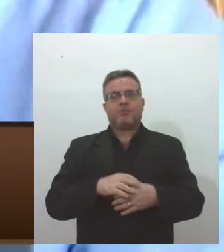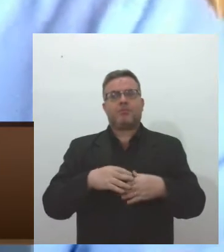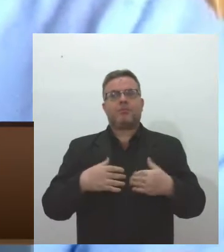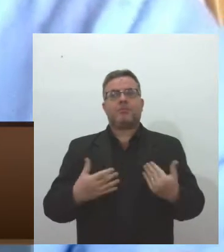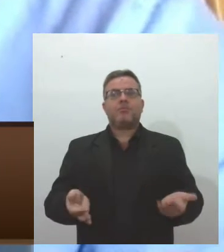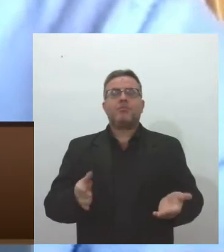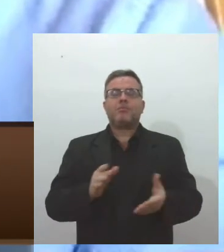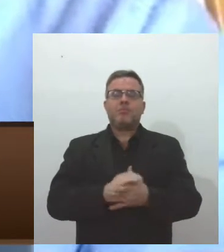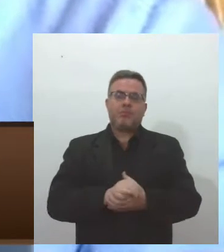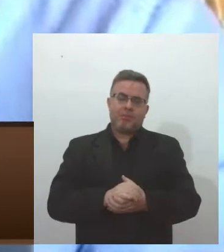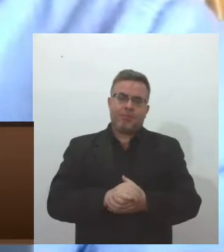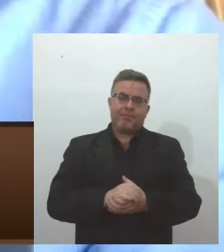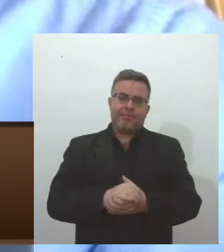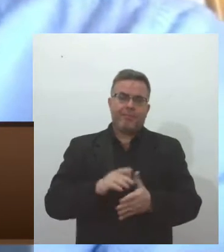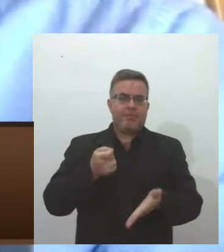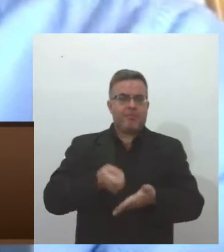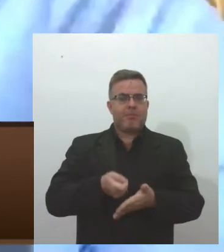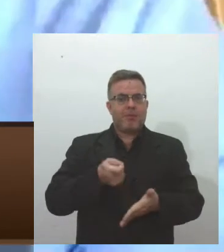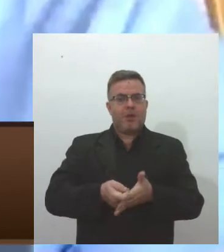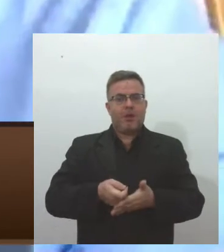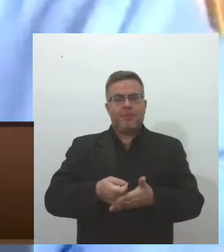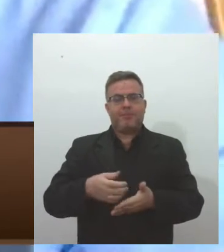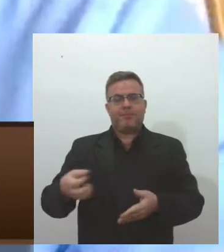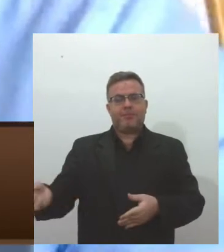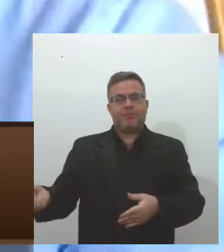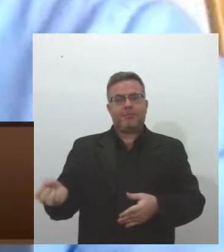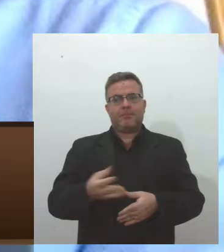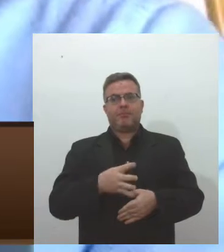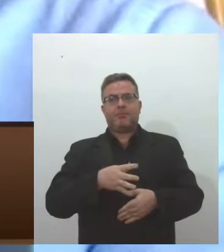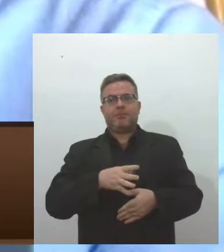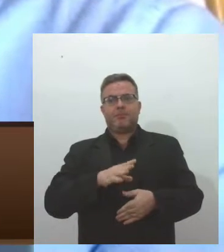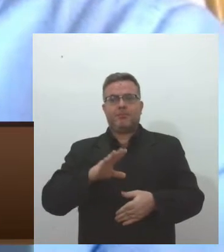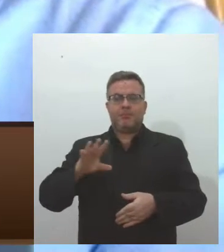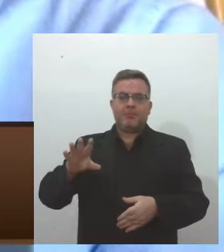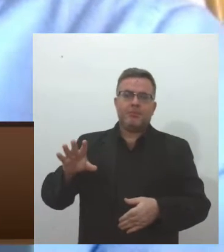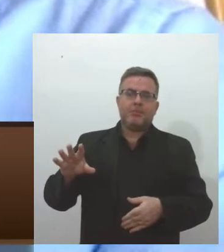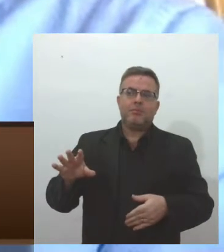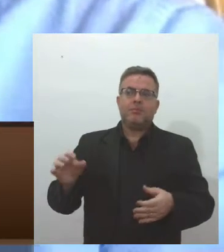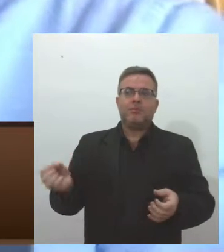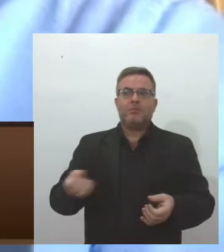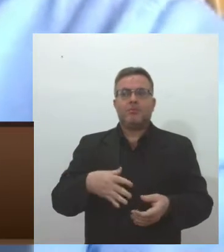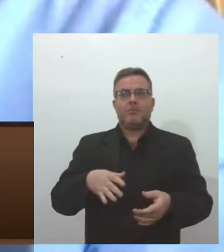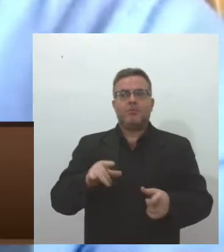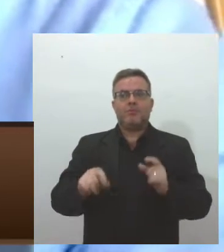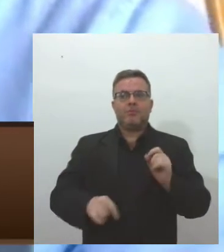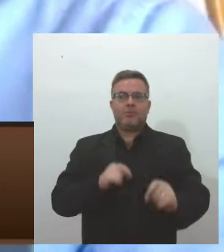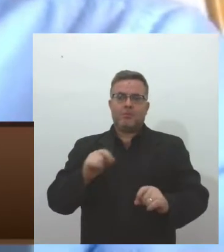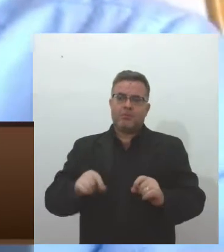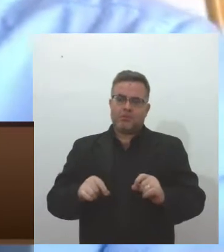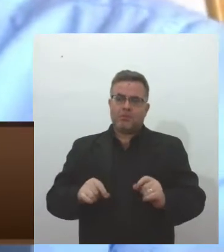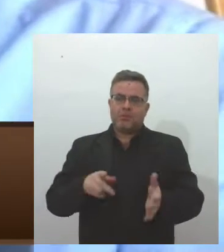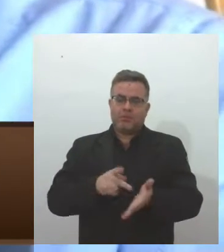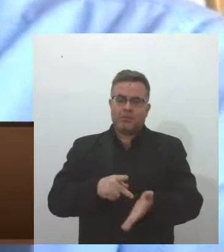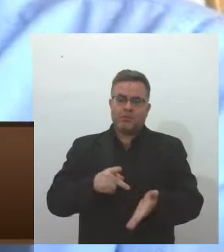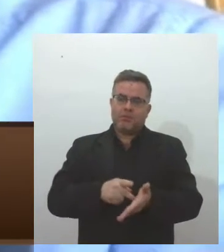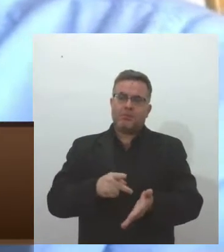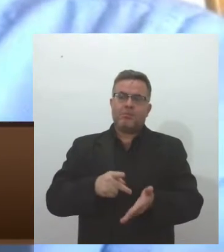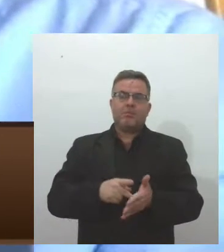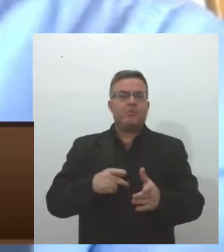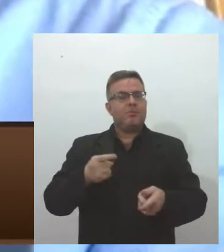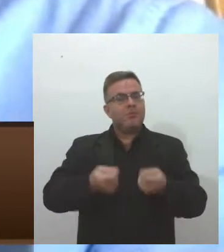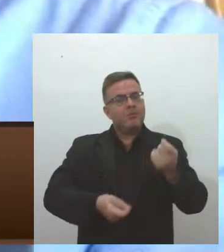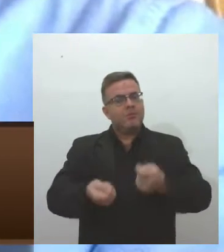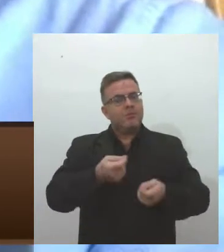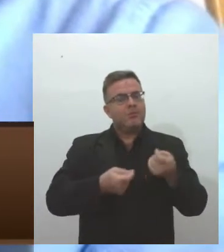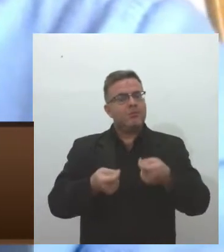essa exigência de novos produtos, de abertura de novos mercados, é uma exigência mercadológica realmente. Sergipe